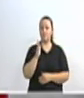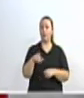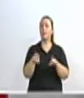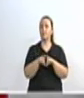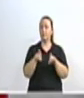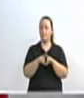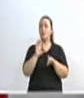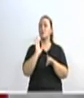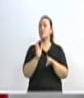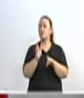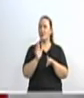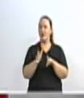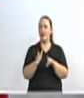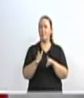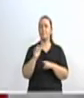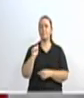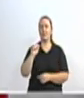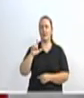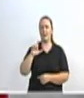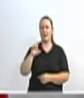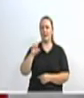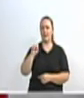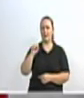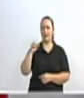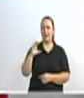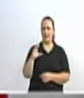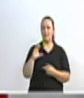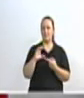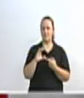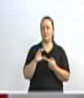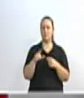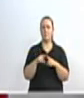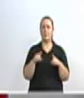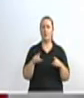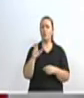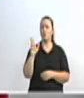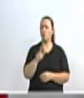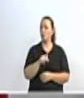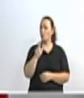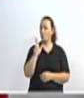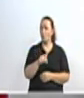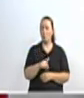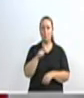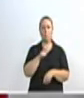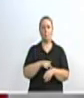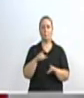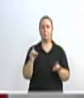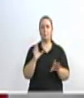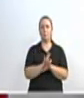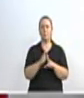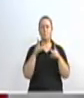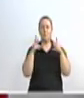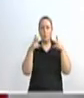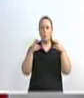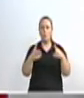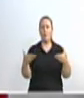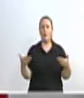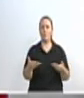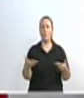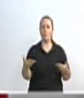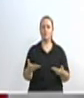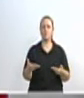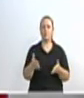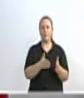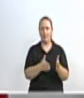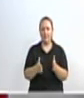audiência pública lá da Alesc, e nunca saímos com um encaminhamento como o de hoje. Eu